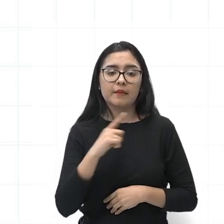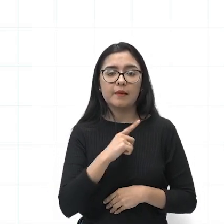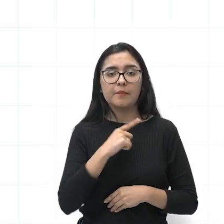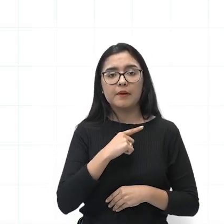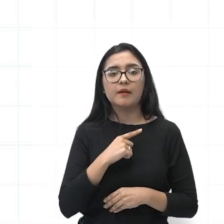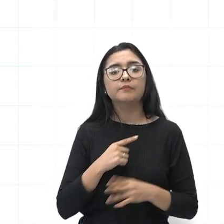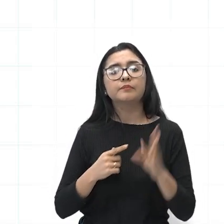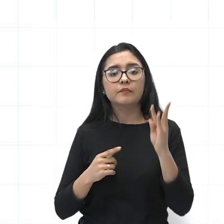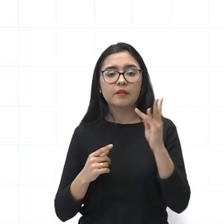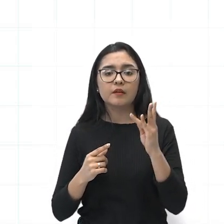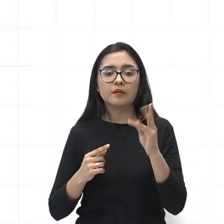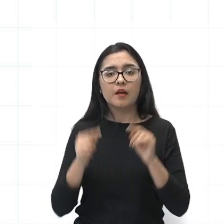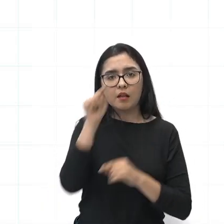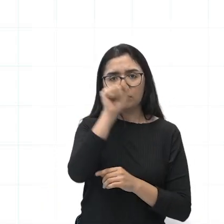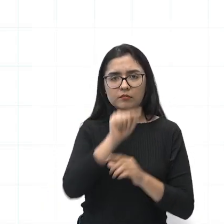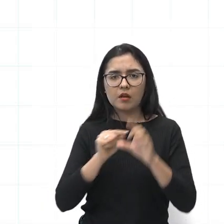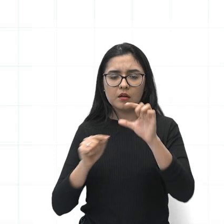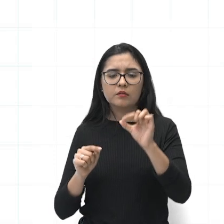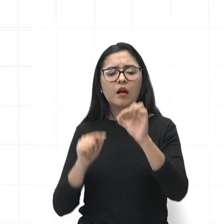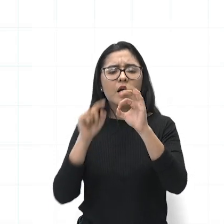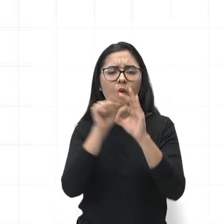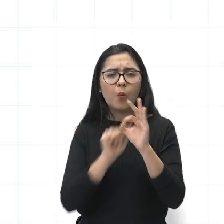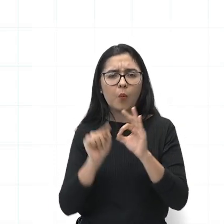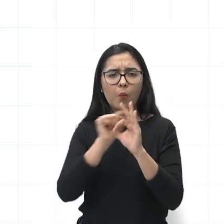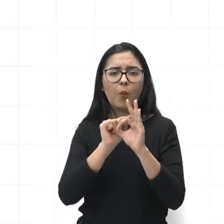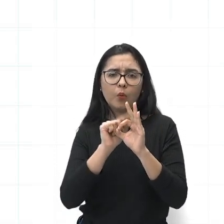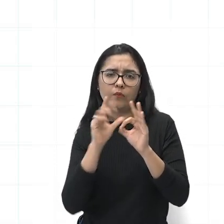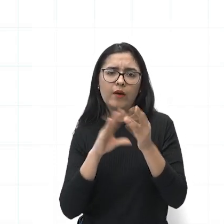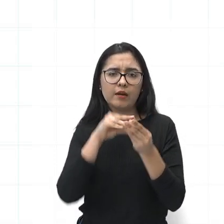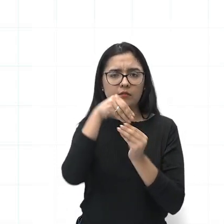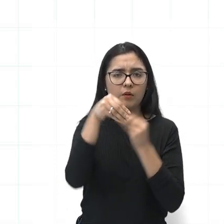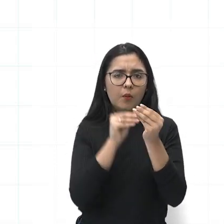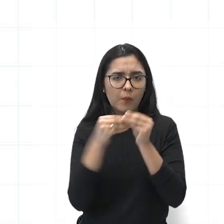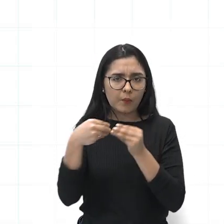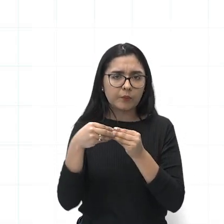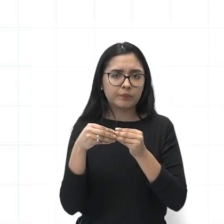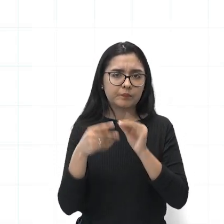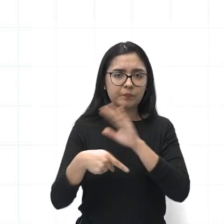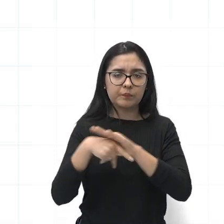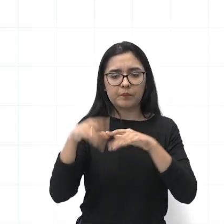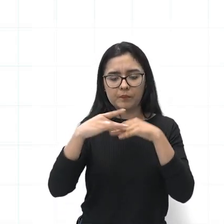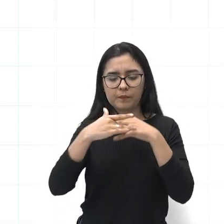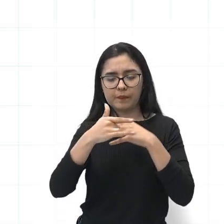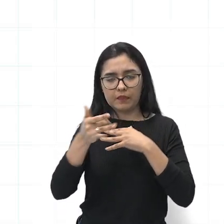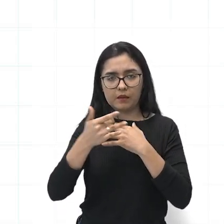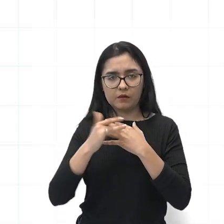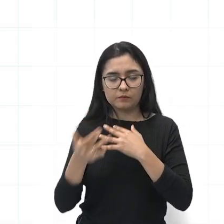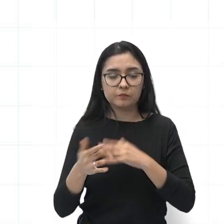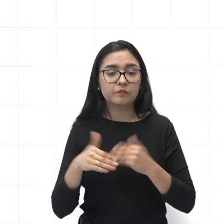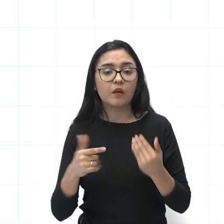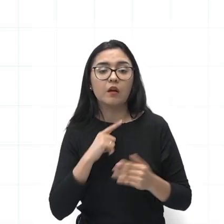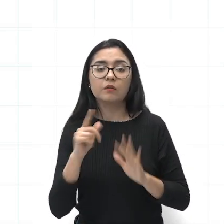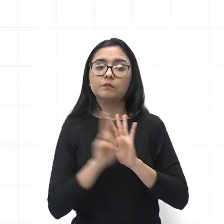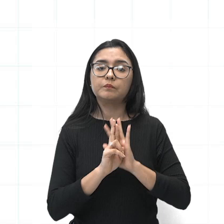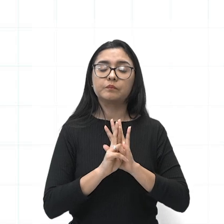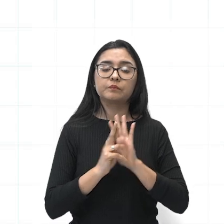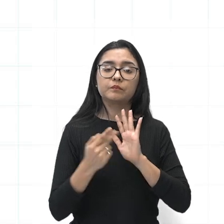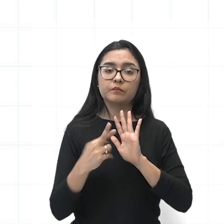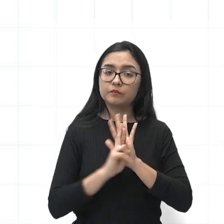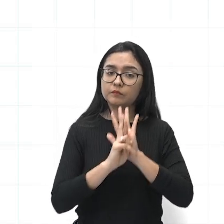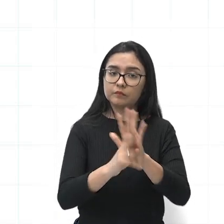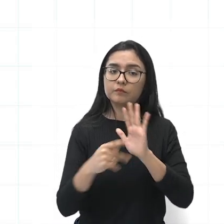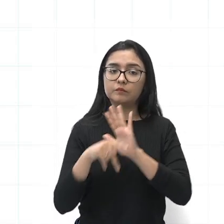moldar, né, a circunferência do ouro, certo? Então, vemos aí as apresentações